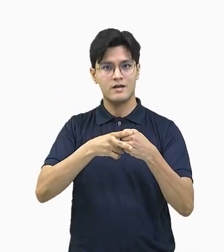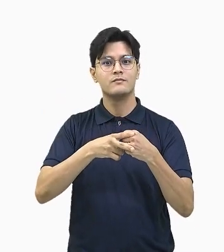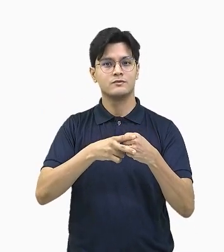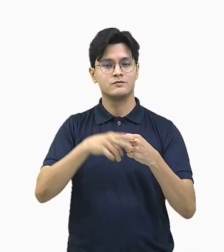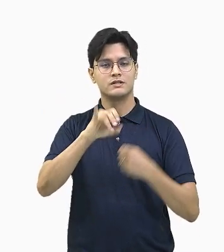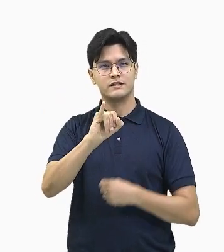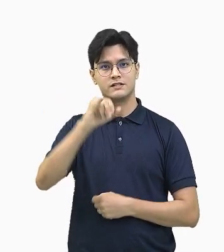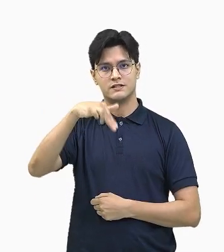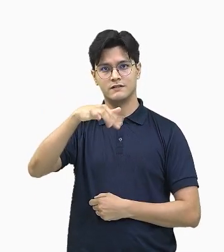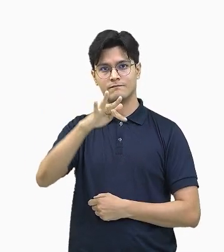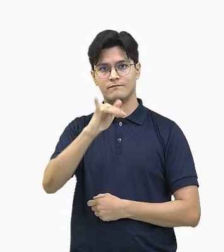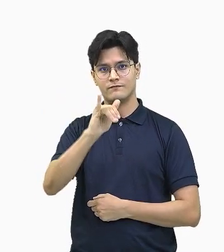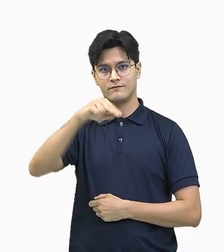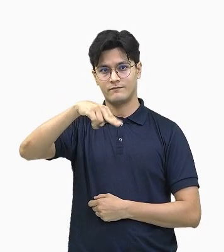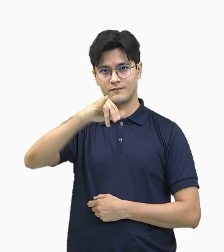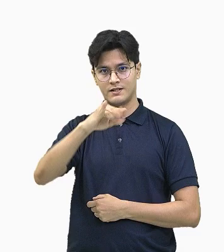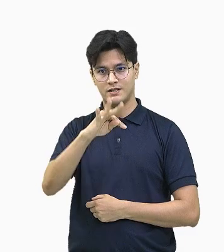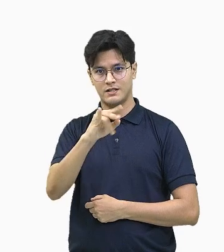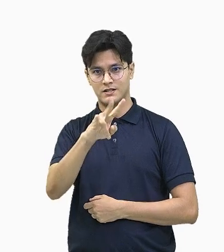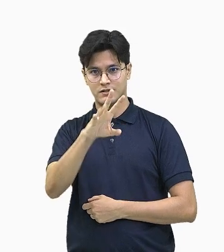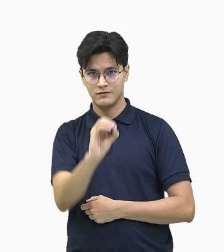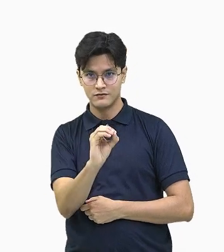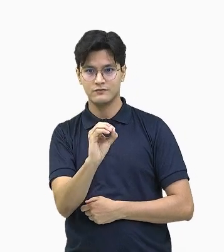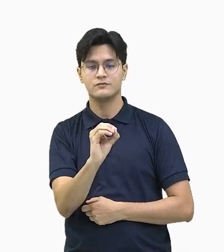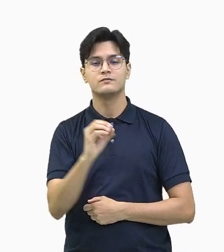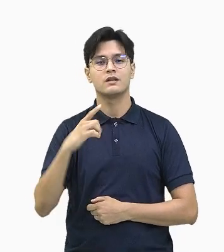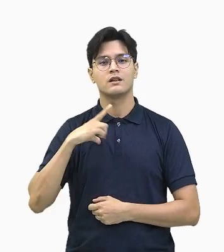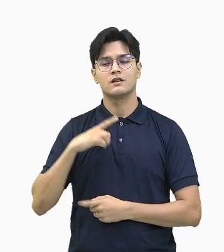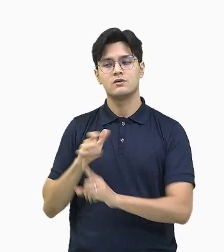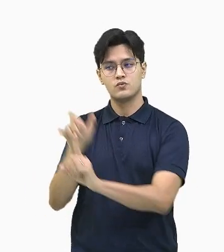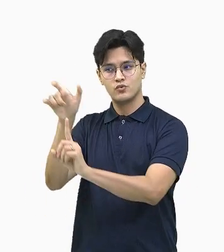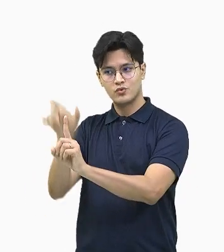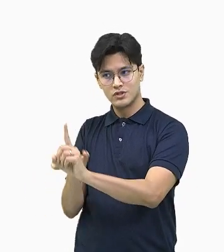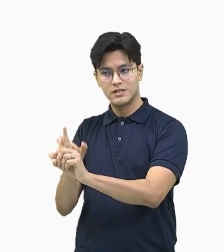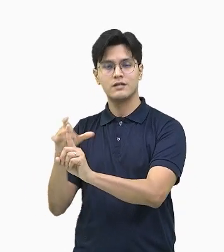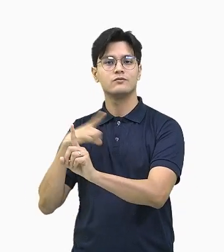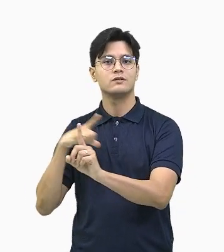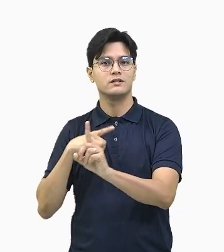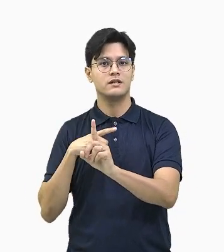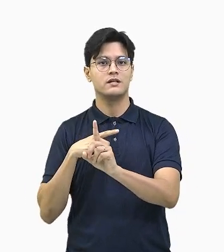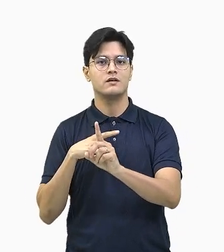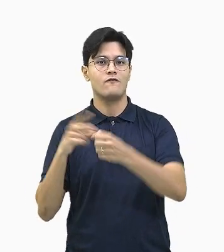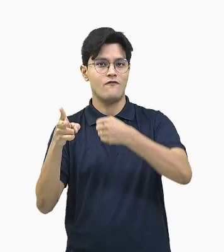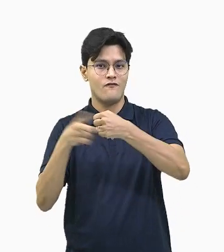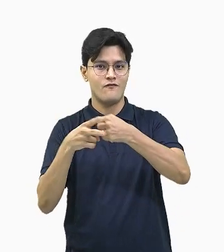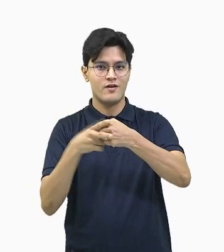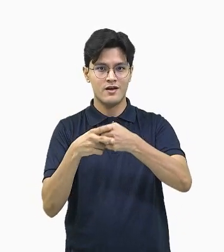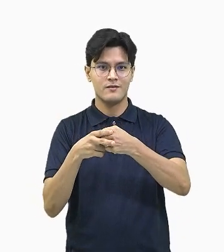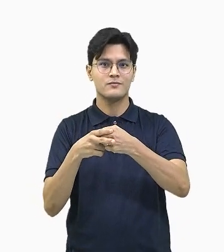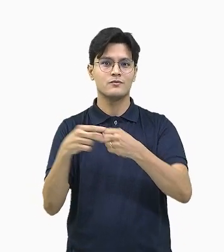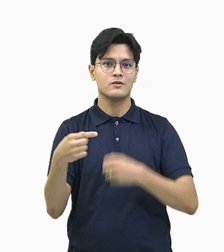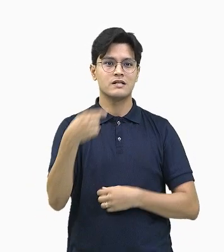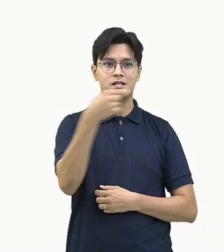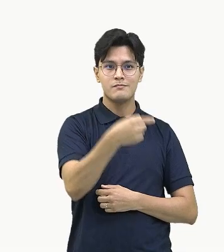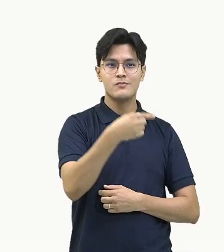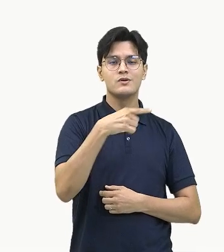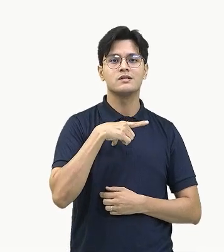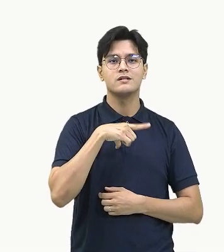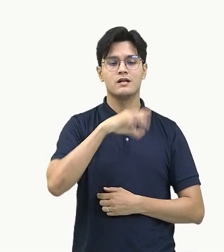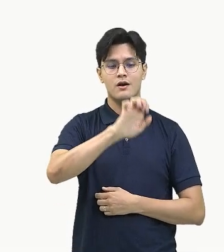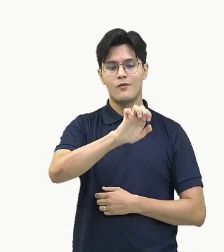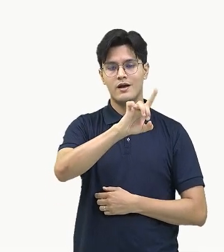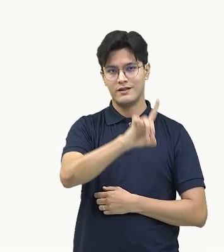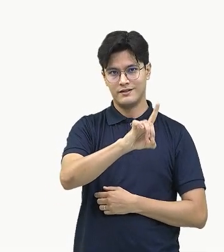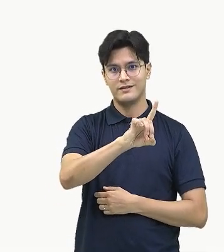você tem o didn't e você tem o verbo no infinitivo sem o ed. Você sabe que nas frases afirmativas a